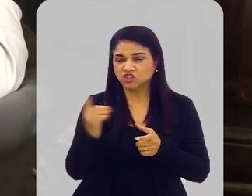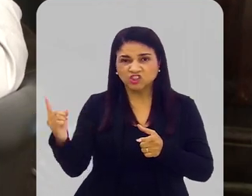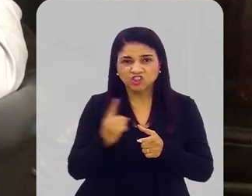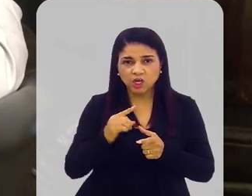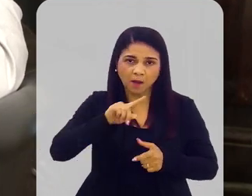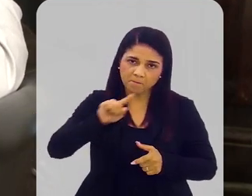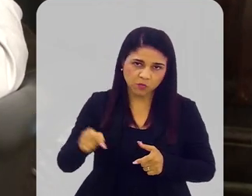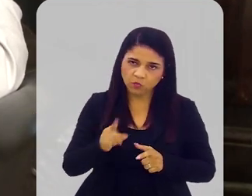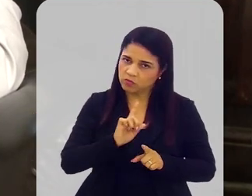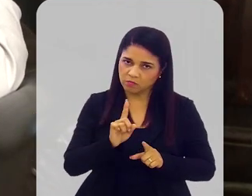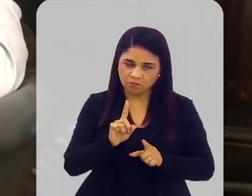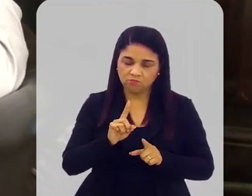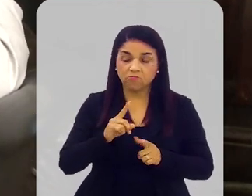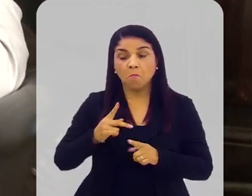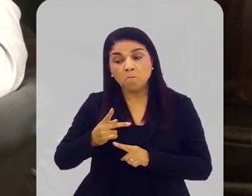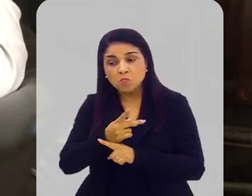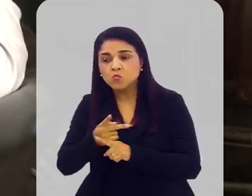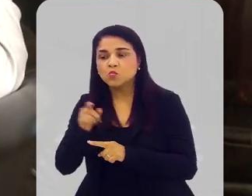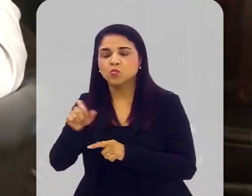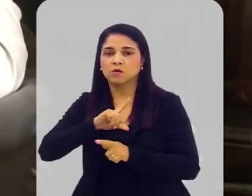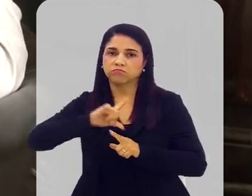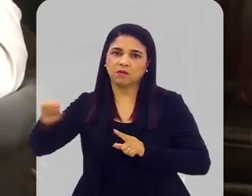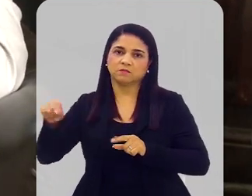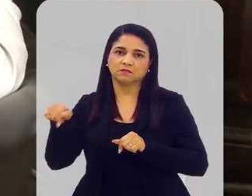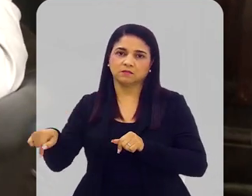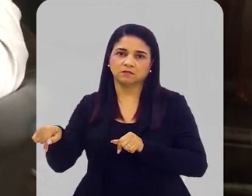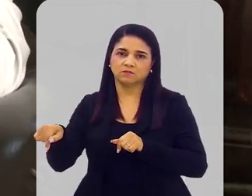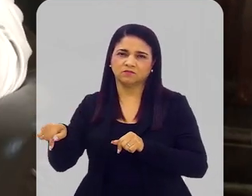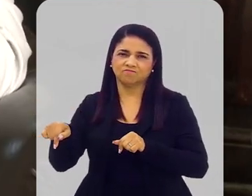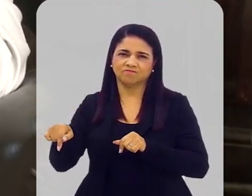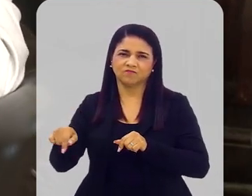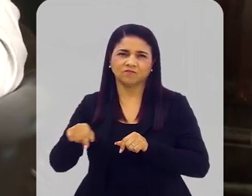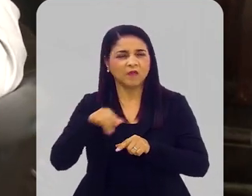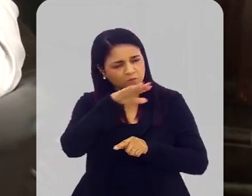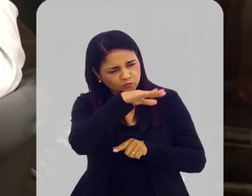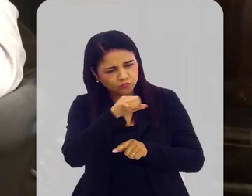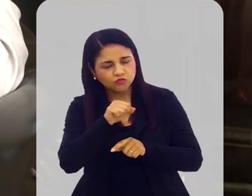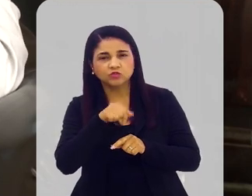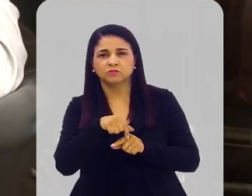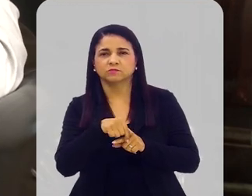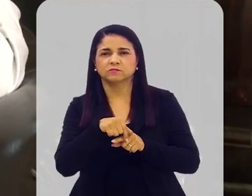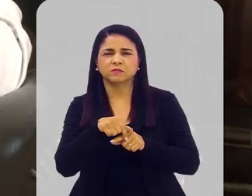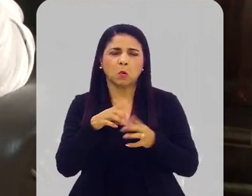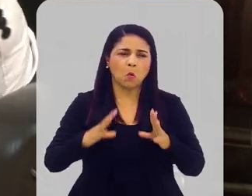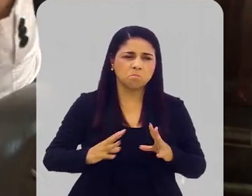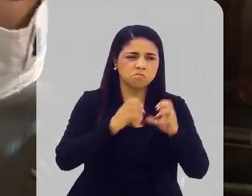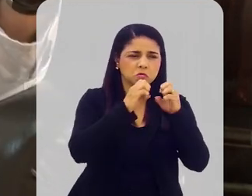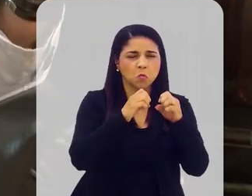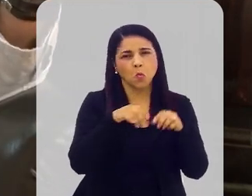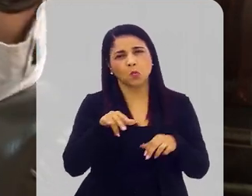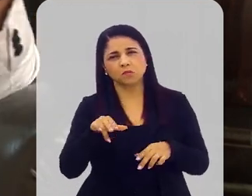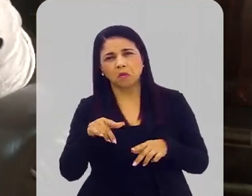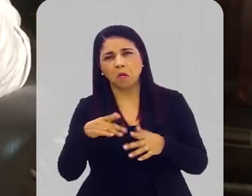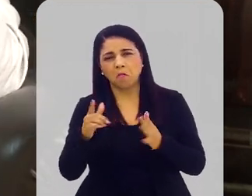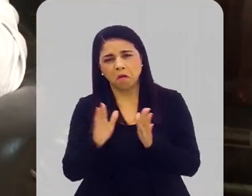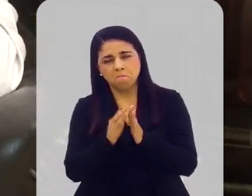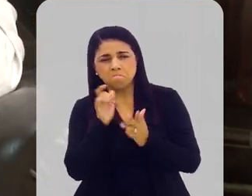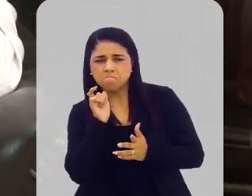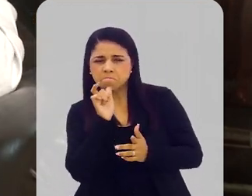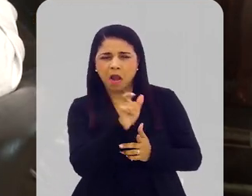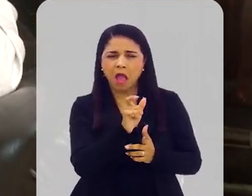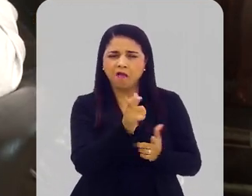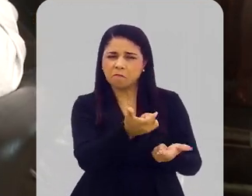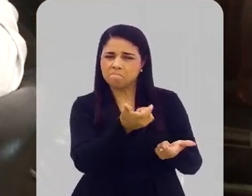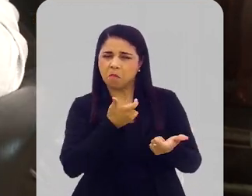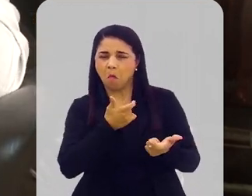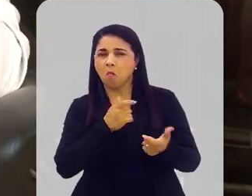tipo de ditado? Não. Vai buscar as ovelhas que se perderam. Vai buscar aquela ovelha que foi embora. Seja porque brigou com um irmãozinho, que ouviu uma